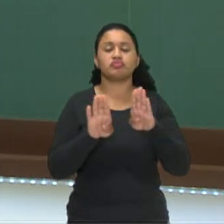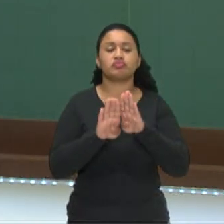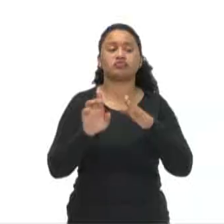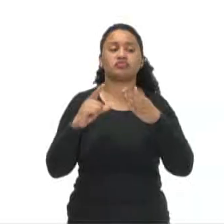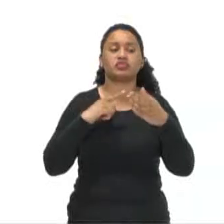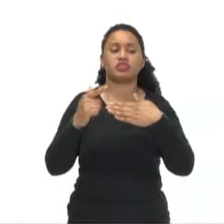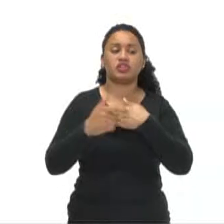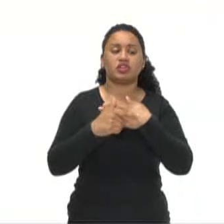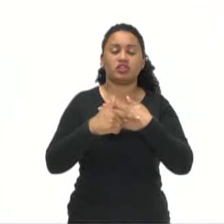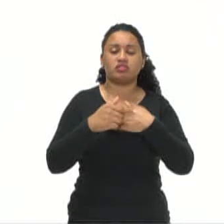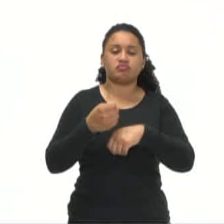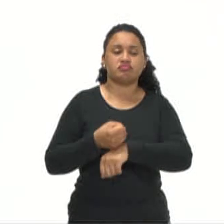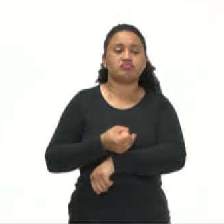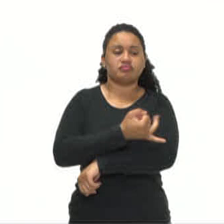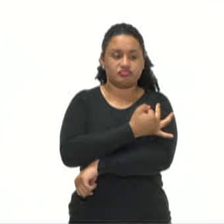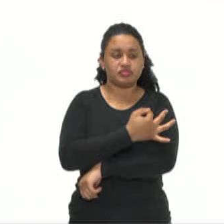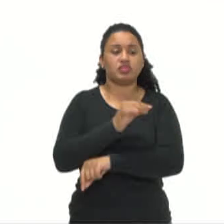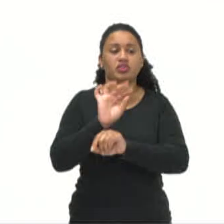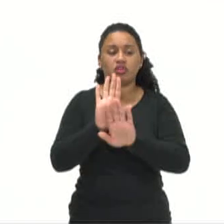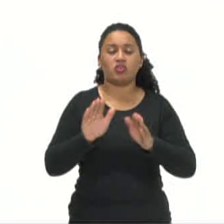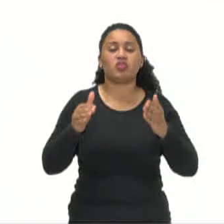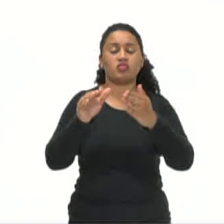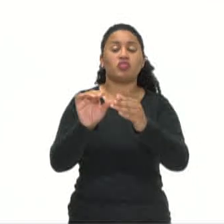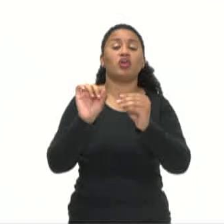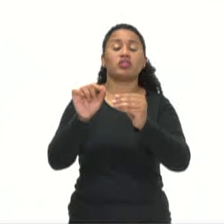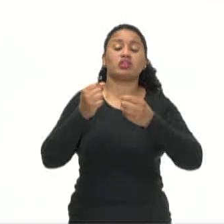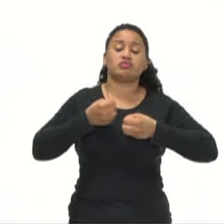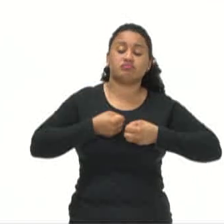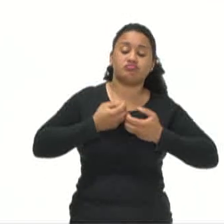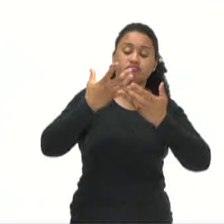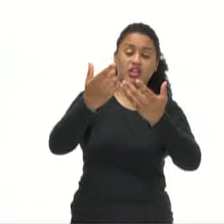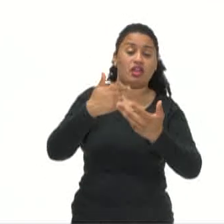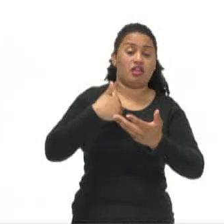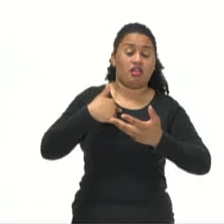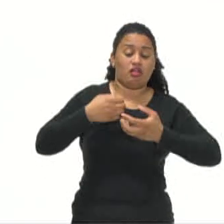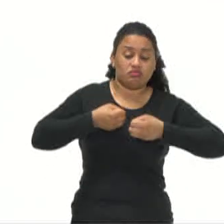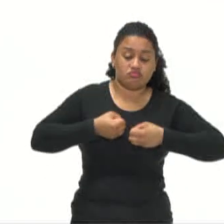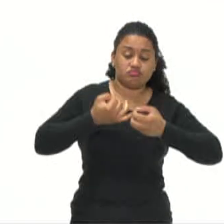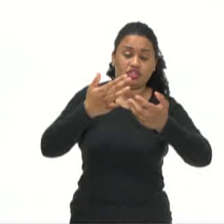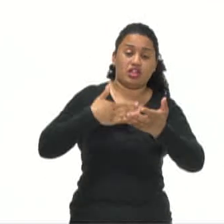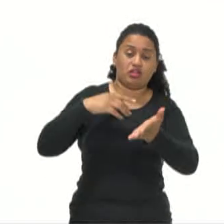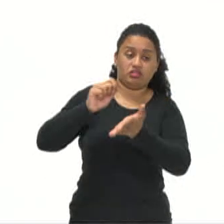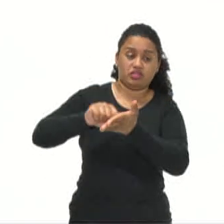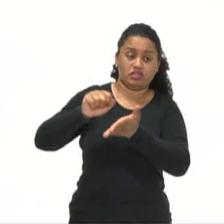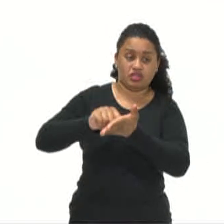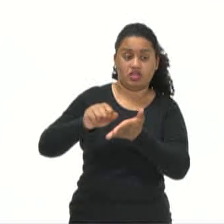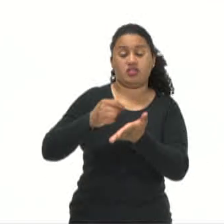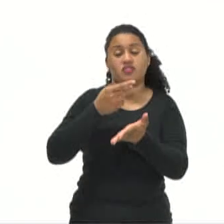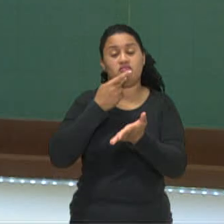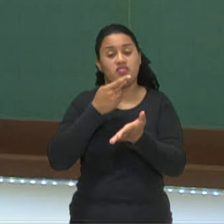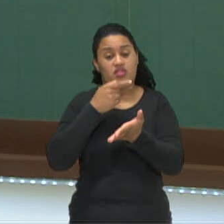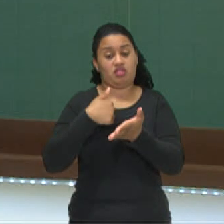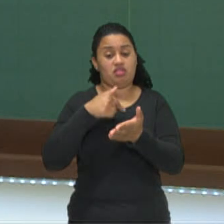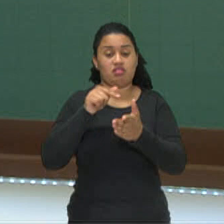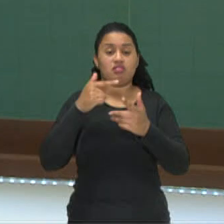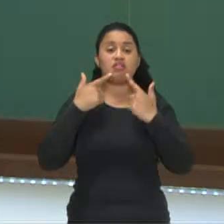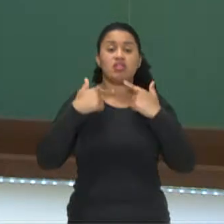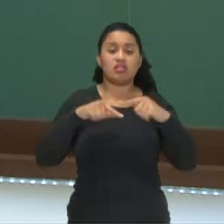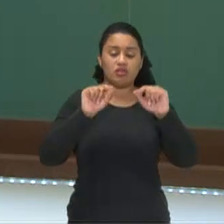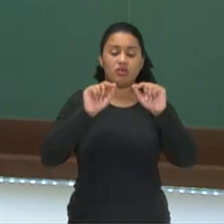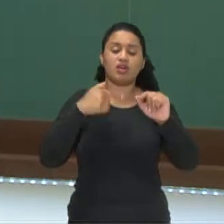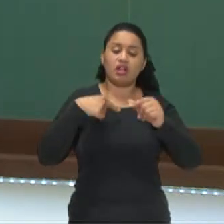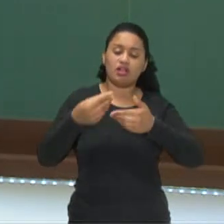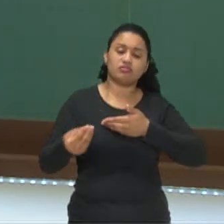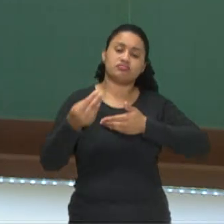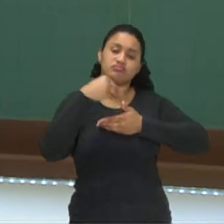tenho a função emotiva, que é o foco no emissor, no eu, em quem escreve. A gente diz aqui que essa linguagem ela é